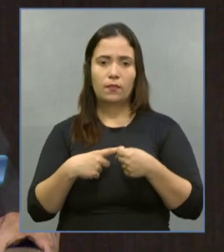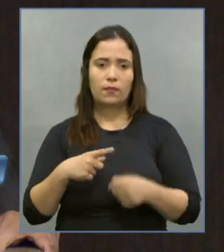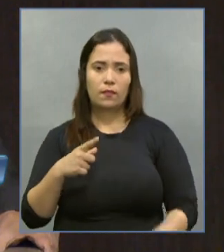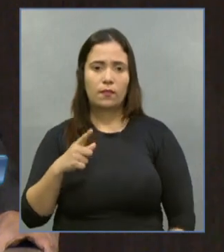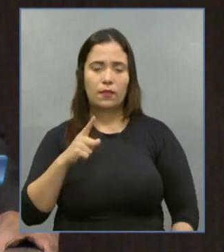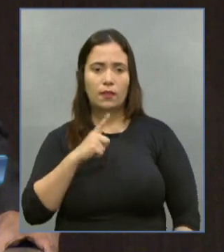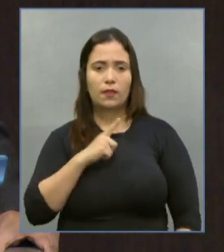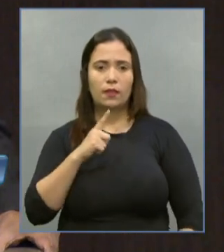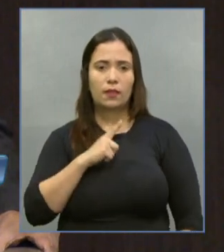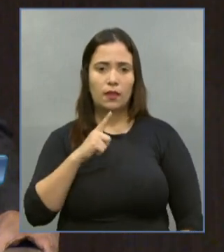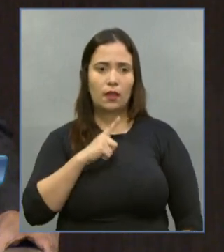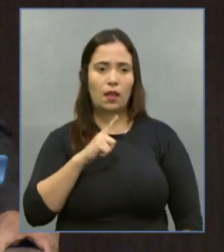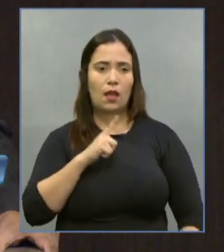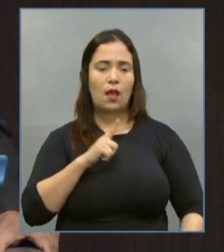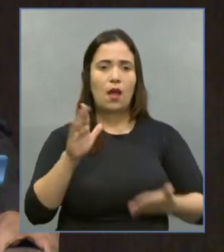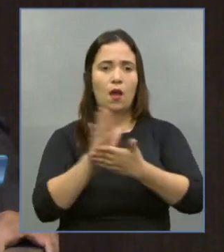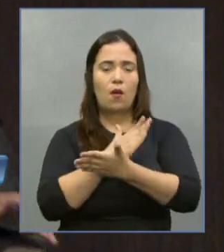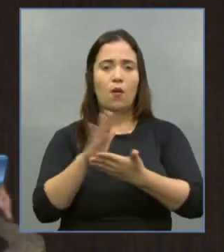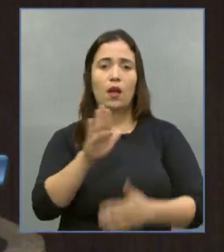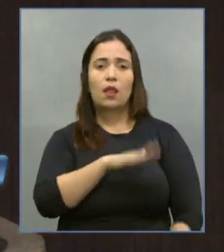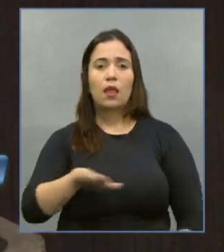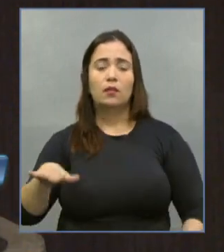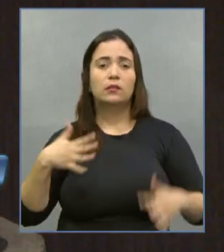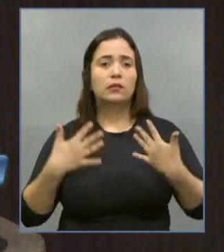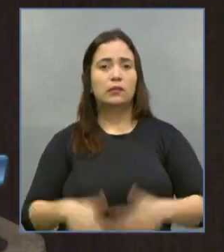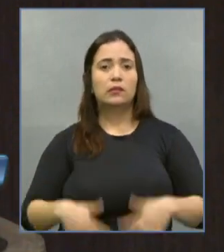dependerá a vida de tais crianças.